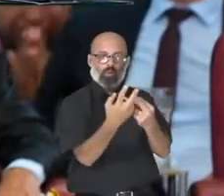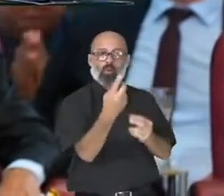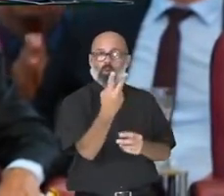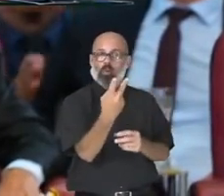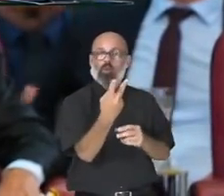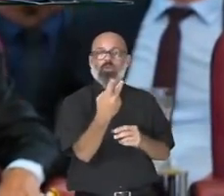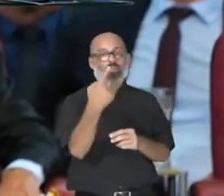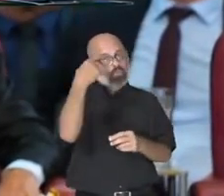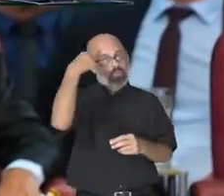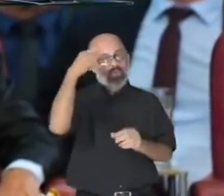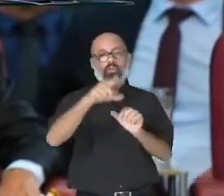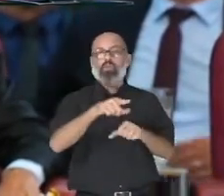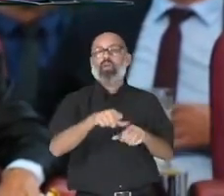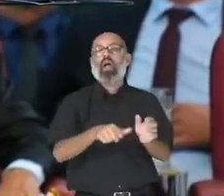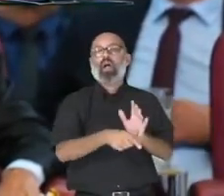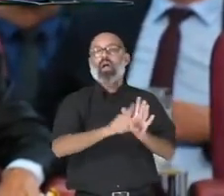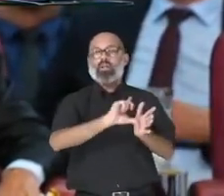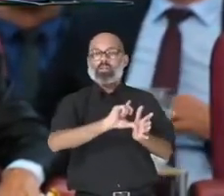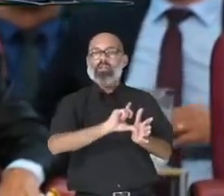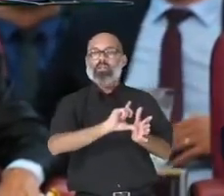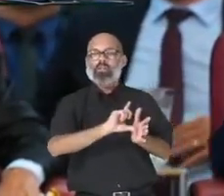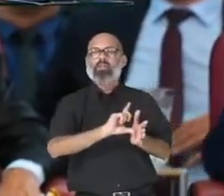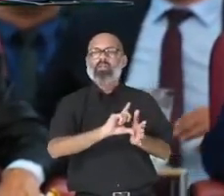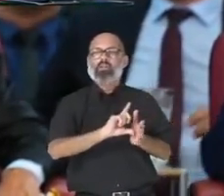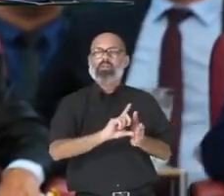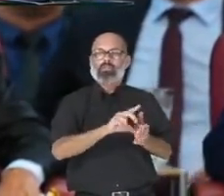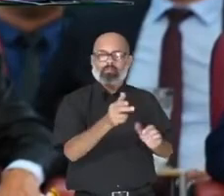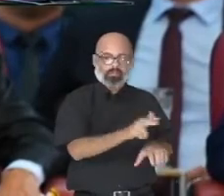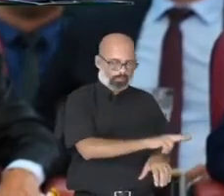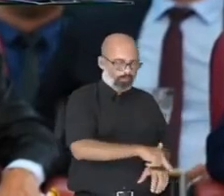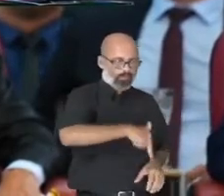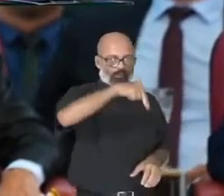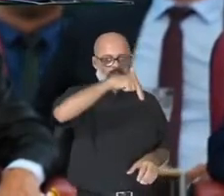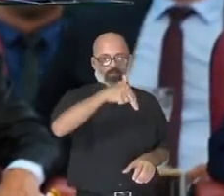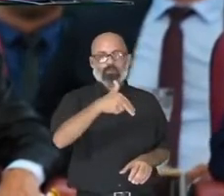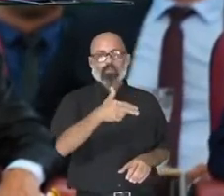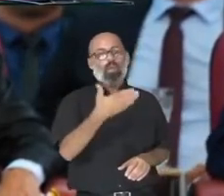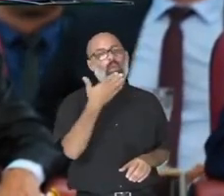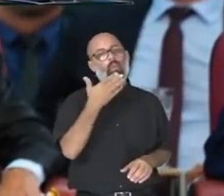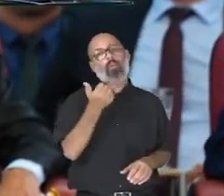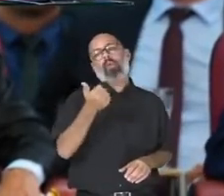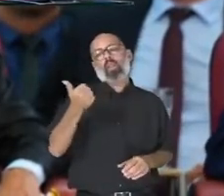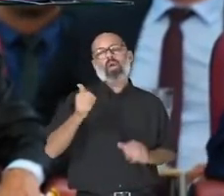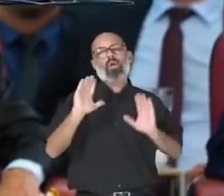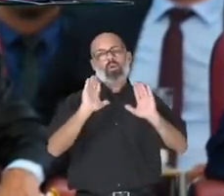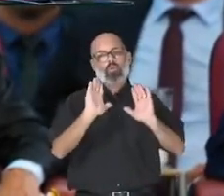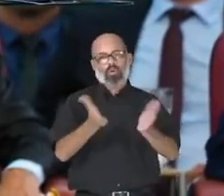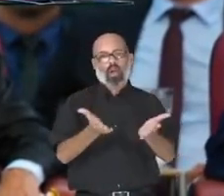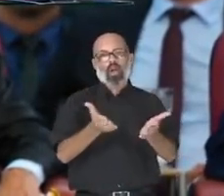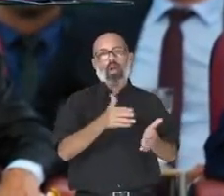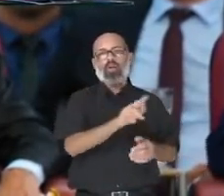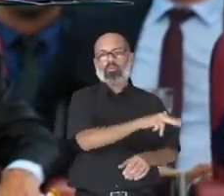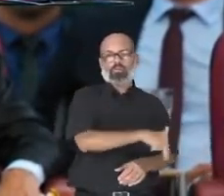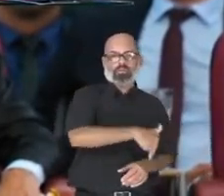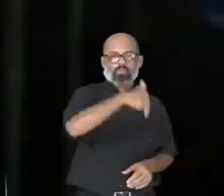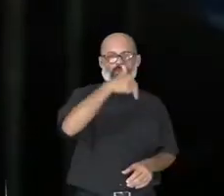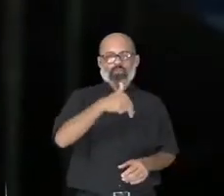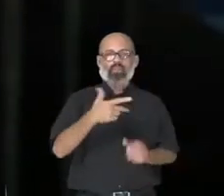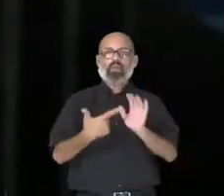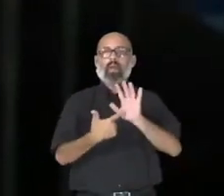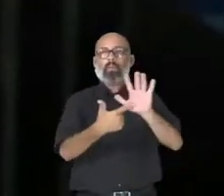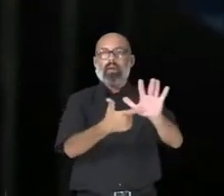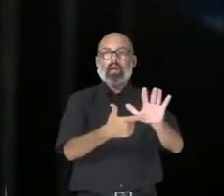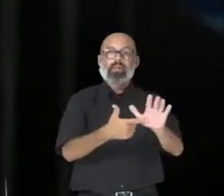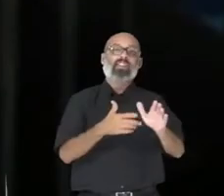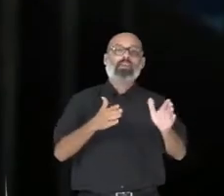2 dias antes. 2 dias antes o Senhor havia ressuscitado. Ou melhor, já estava ressuscitado. E apareceu por